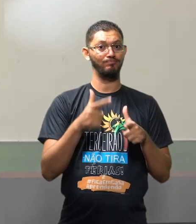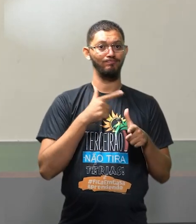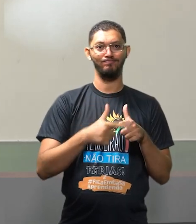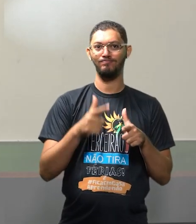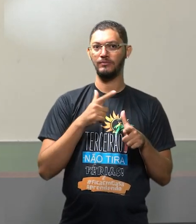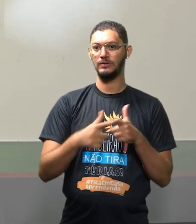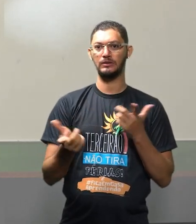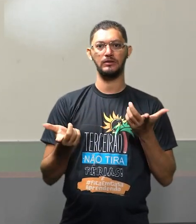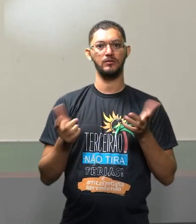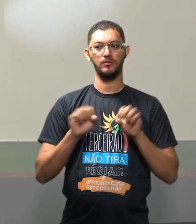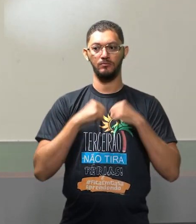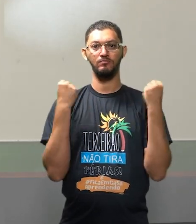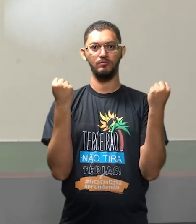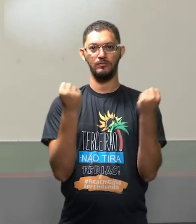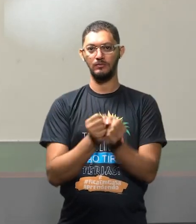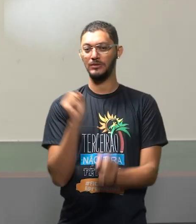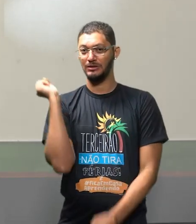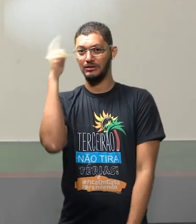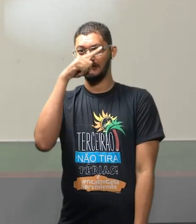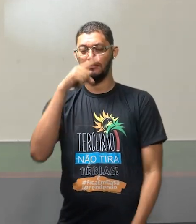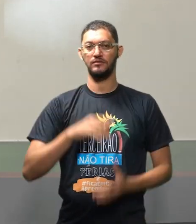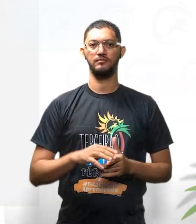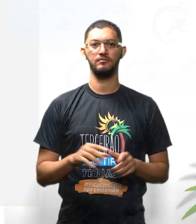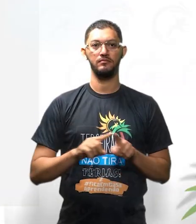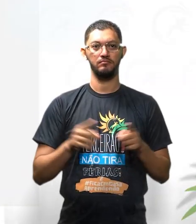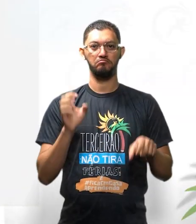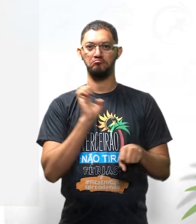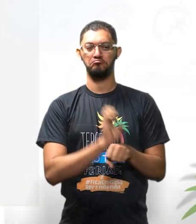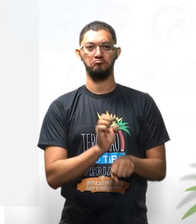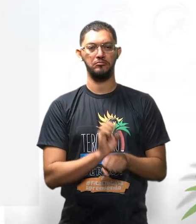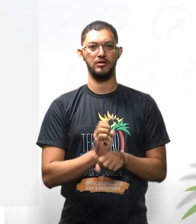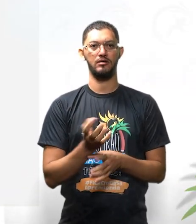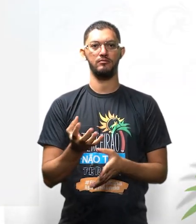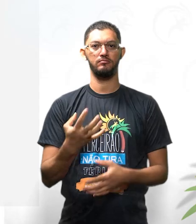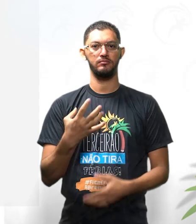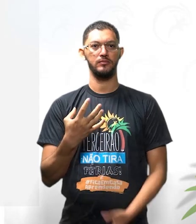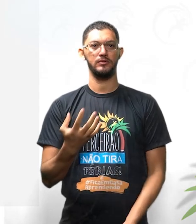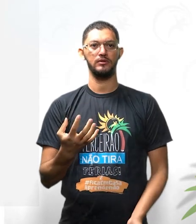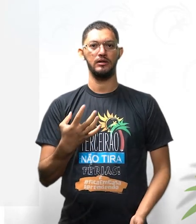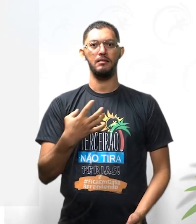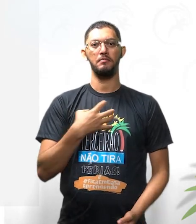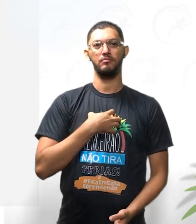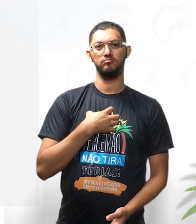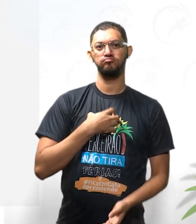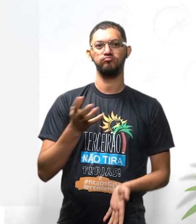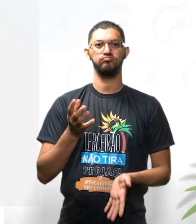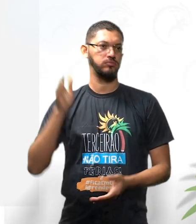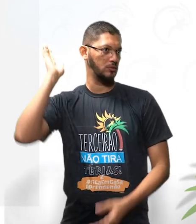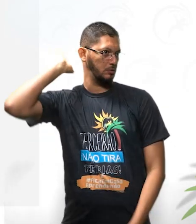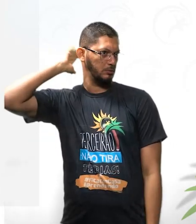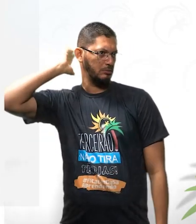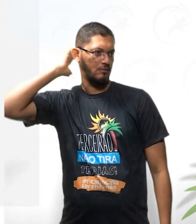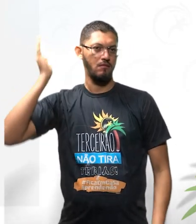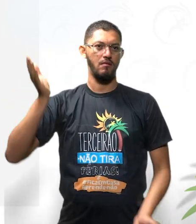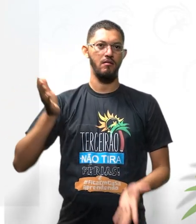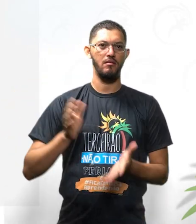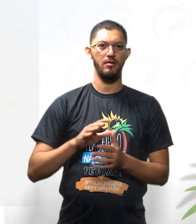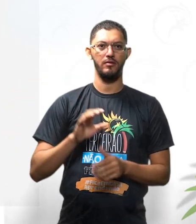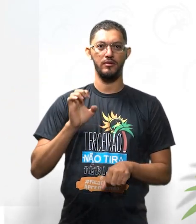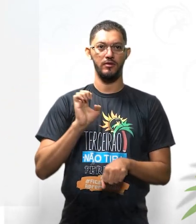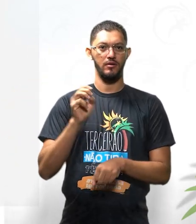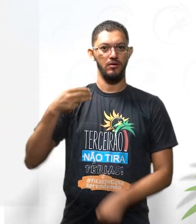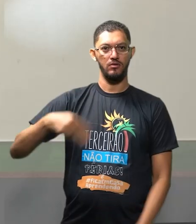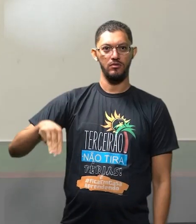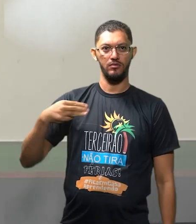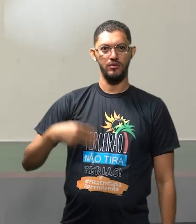mazela social, ela é mais complicada. Mas estados como Bahia, Pará, Maranhão, Paraná e Rio